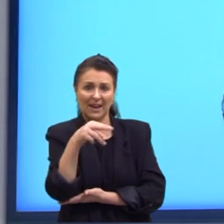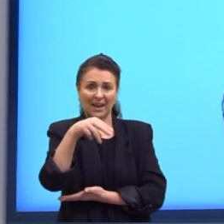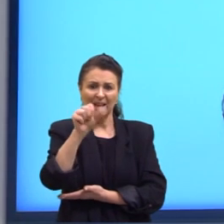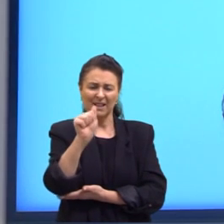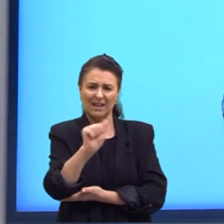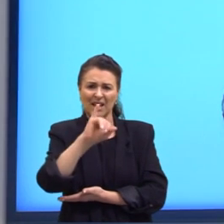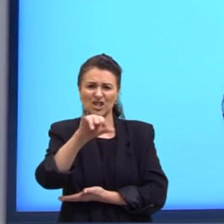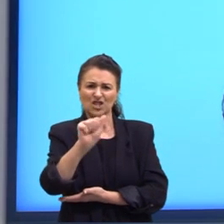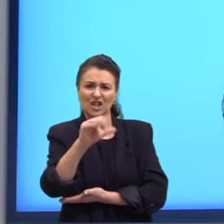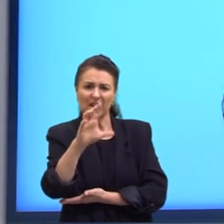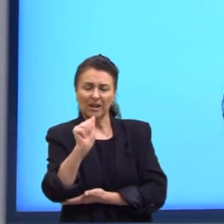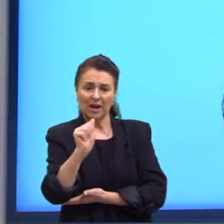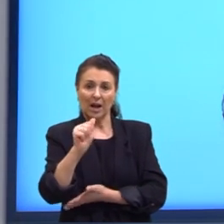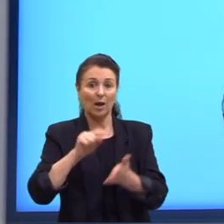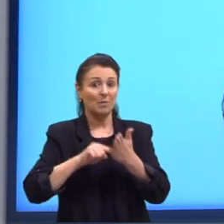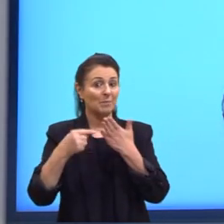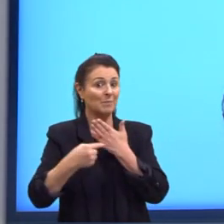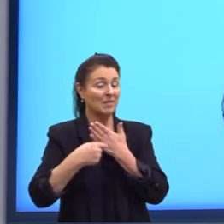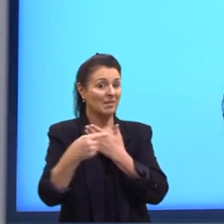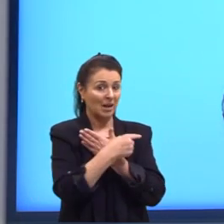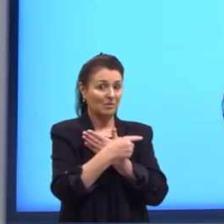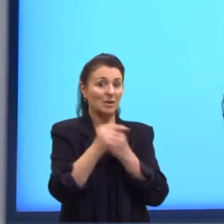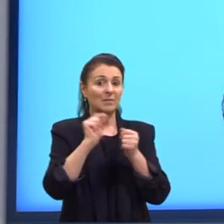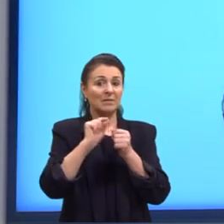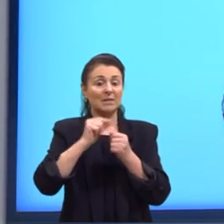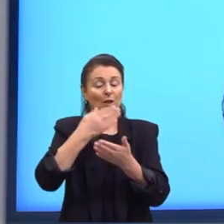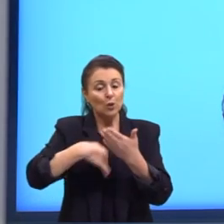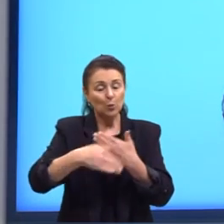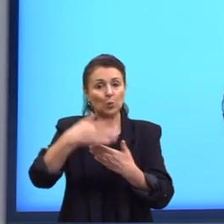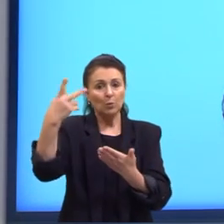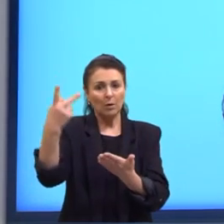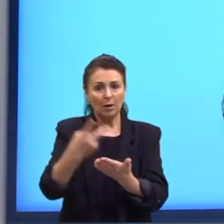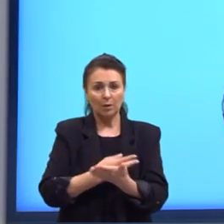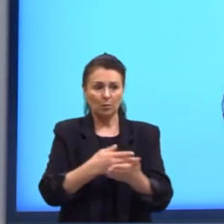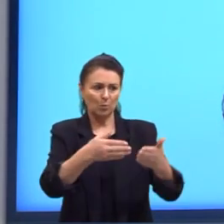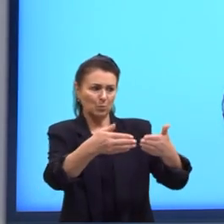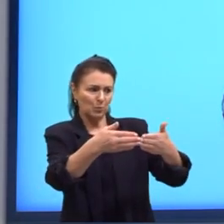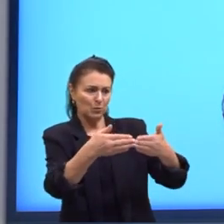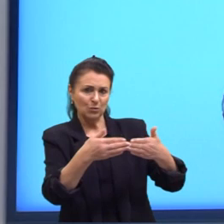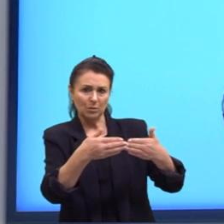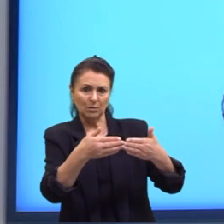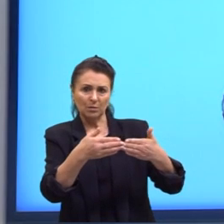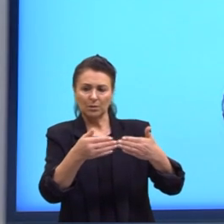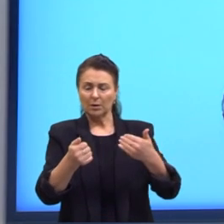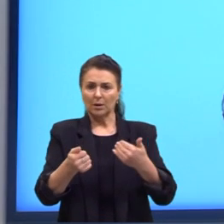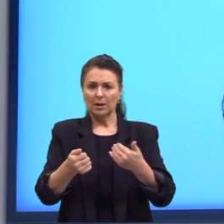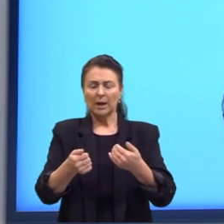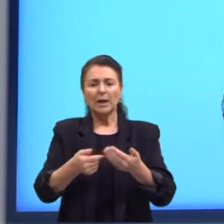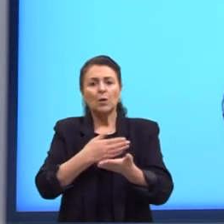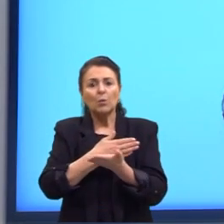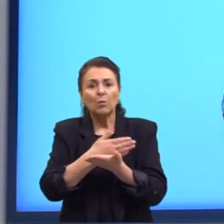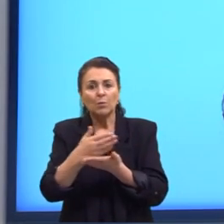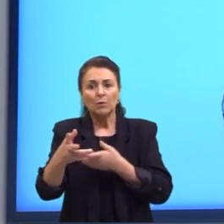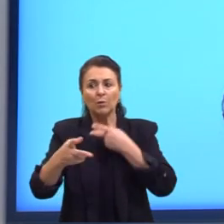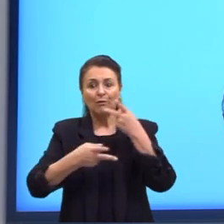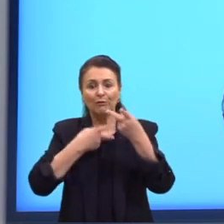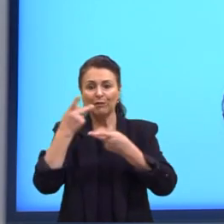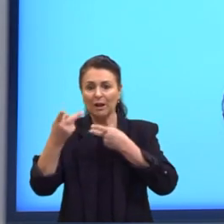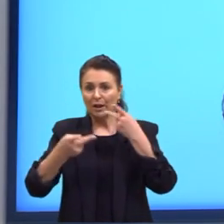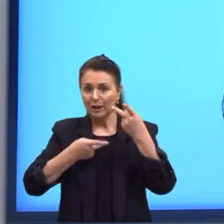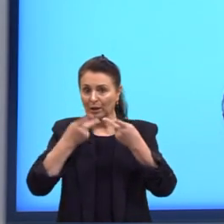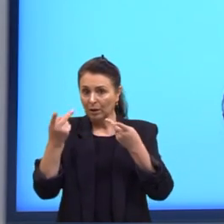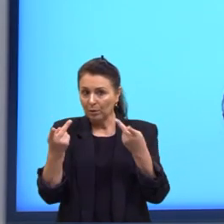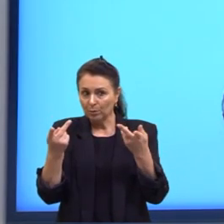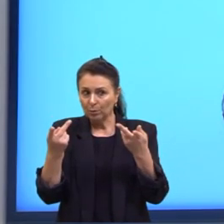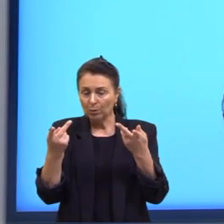petição prosperar e daí de repente do nada pessoa diz lá enfiar o pé na jaca não tenho nada a ver